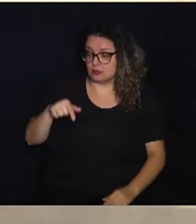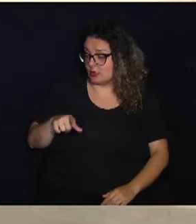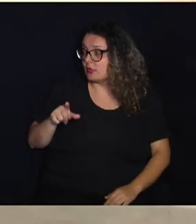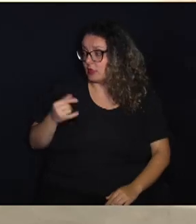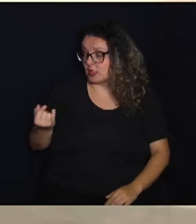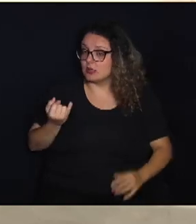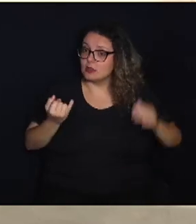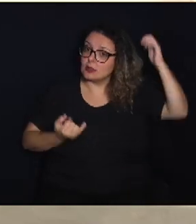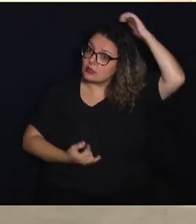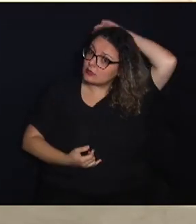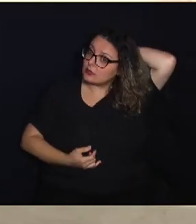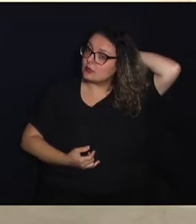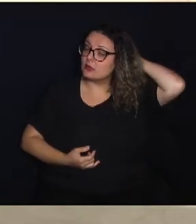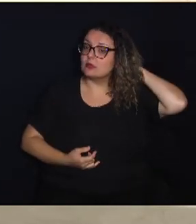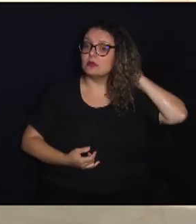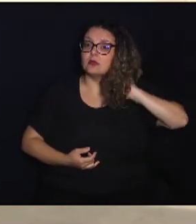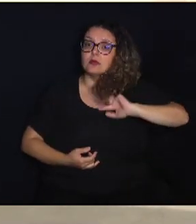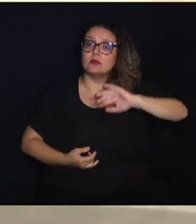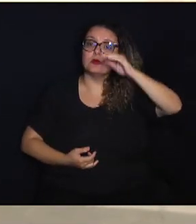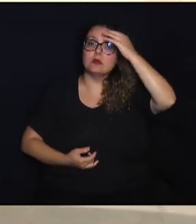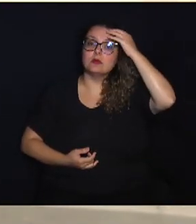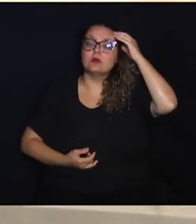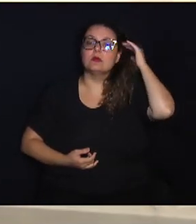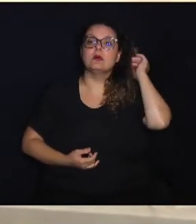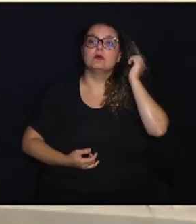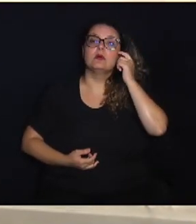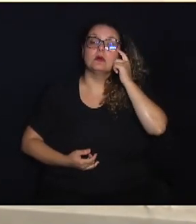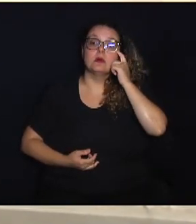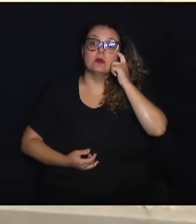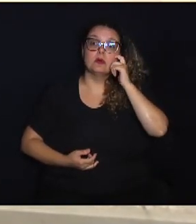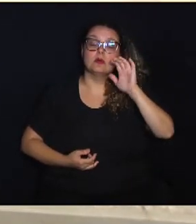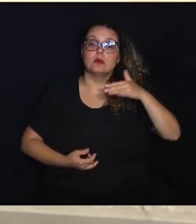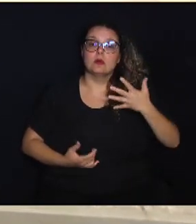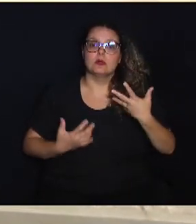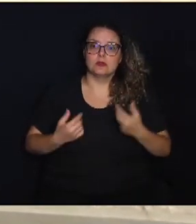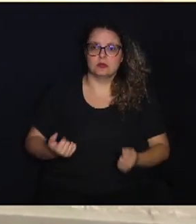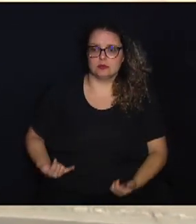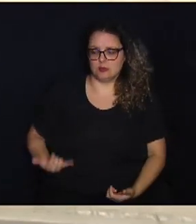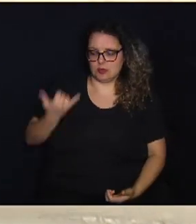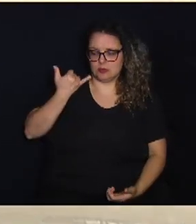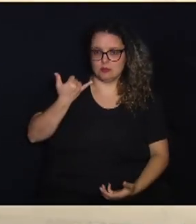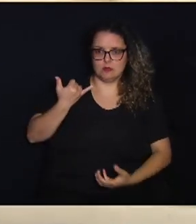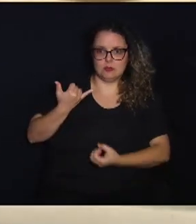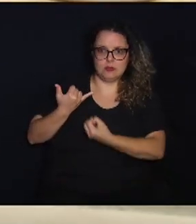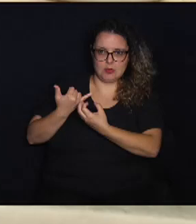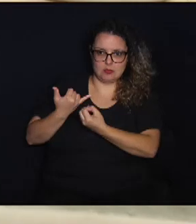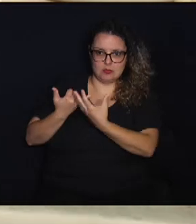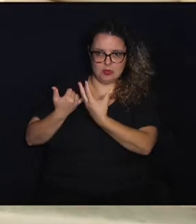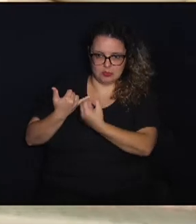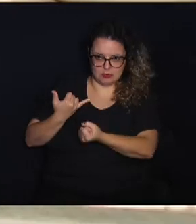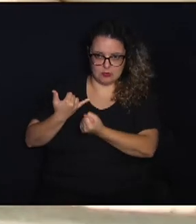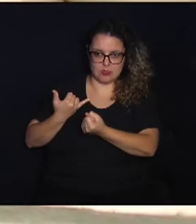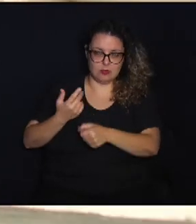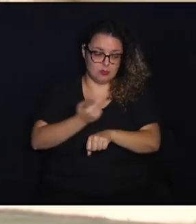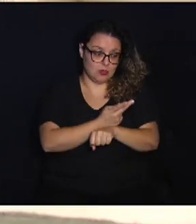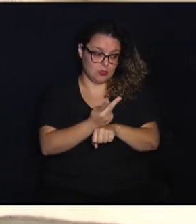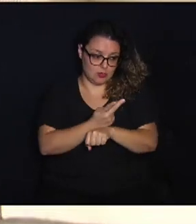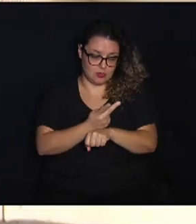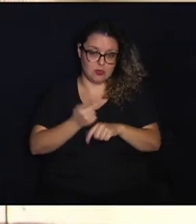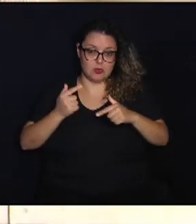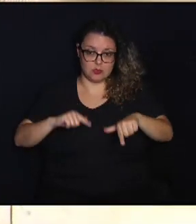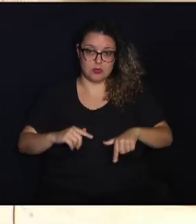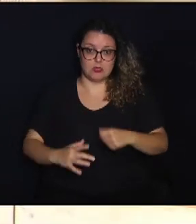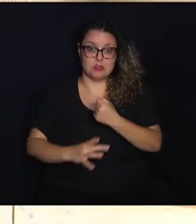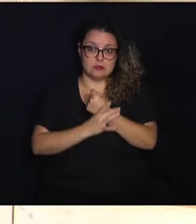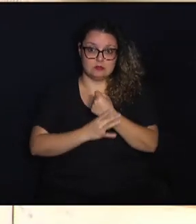Vamos analisar quando você recebe no Cell Broadcast a informação procure um local seguro, é você saber onde você está. Se